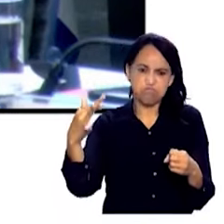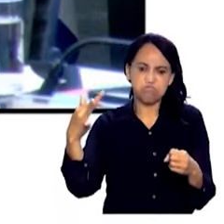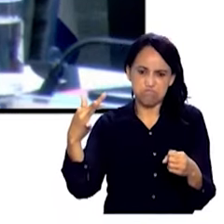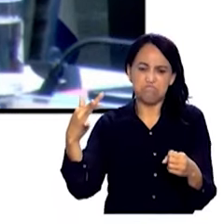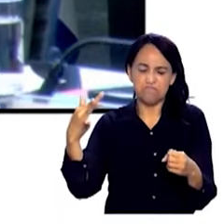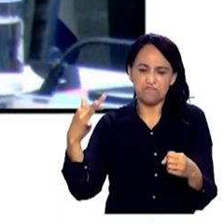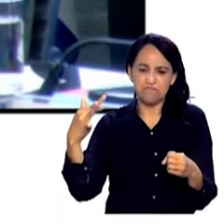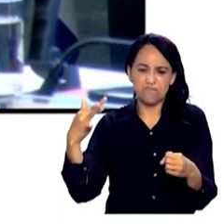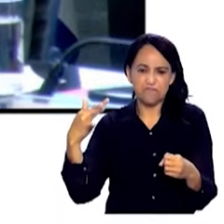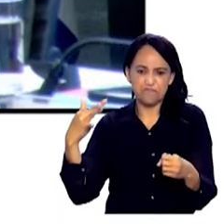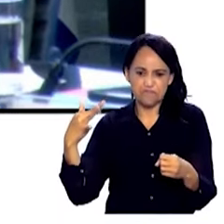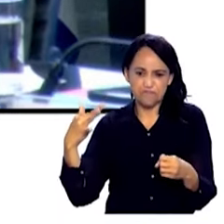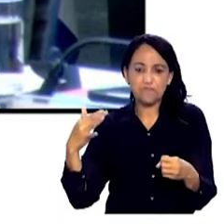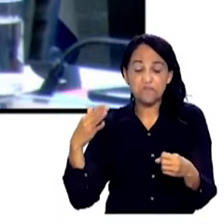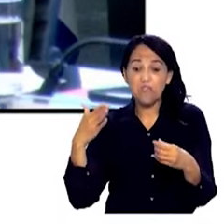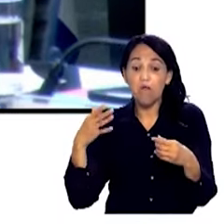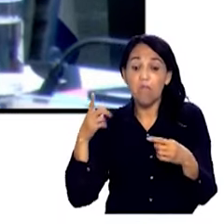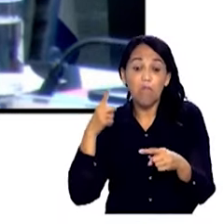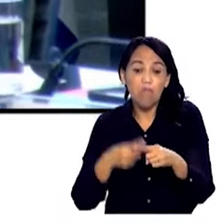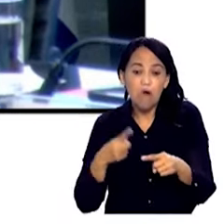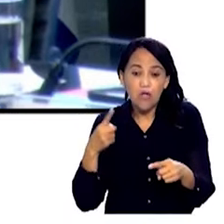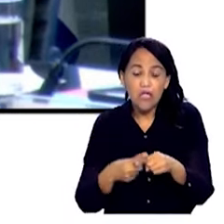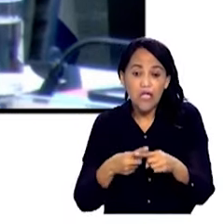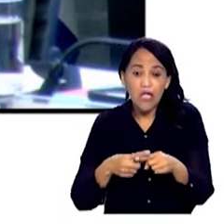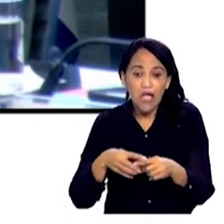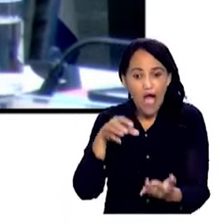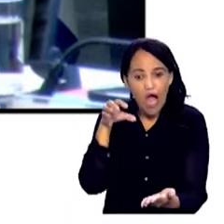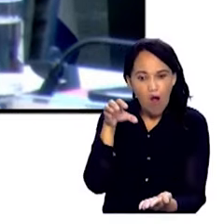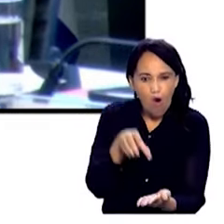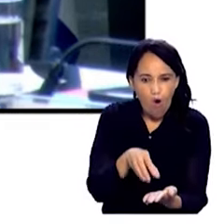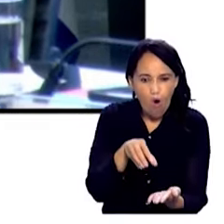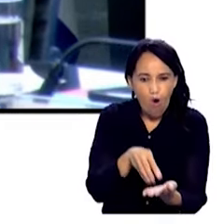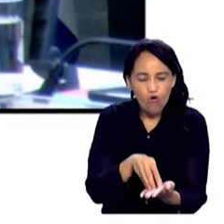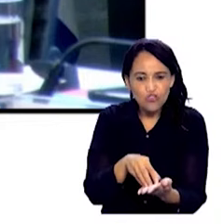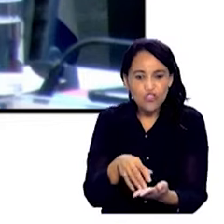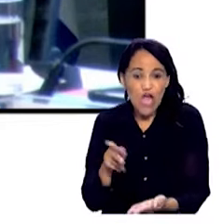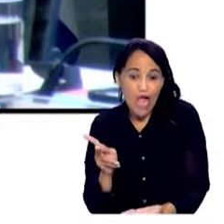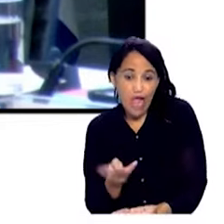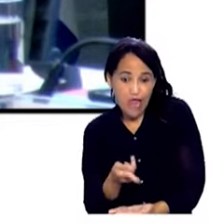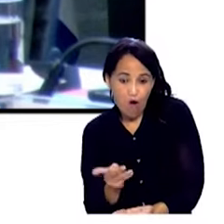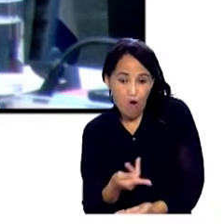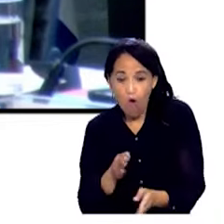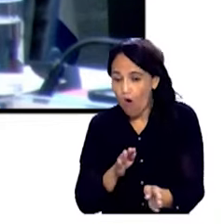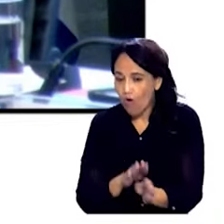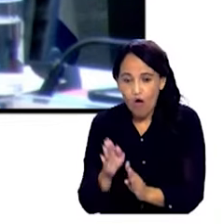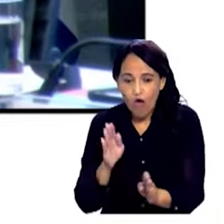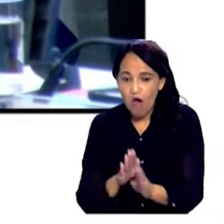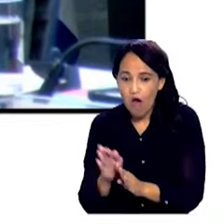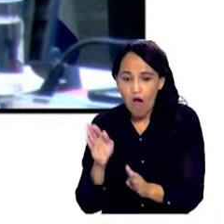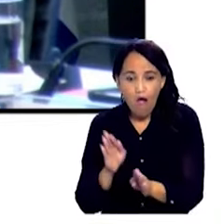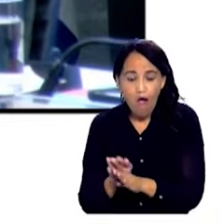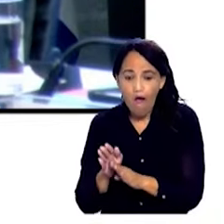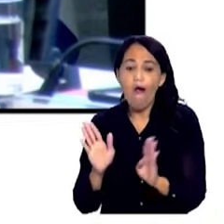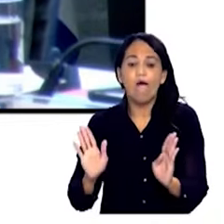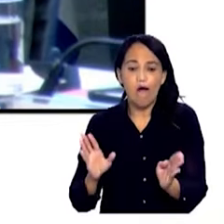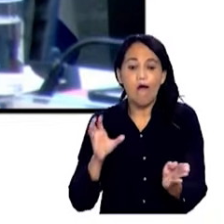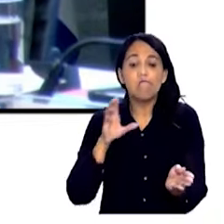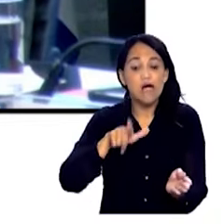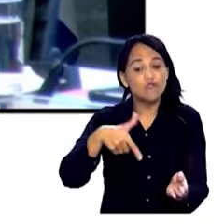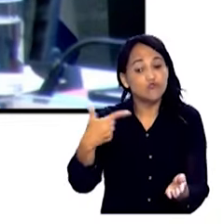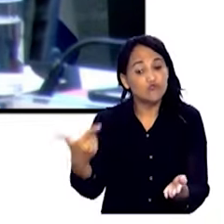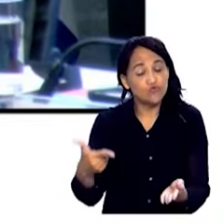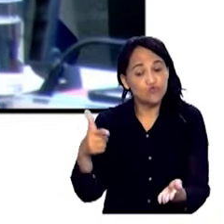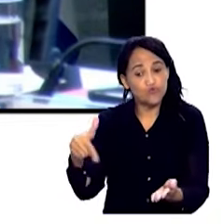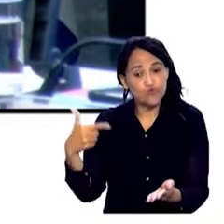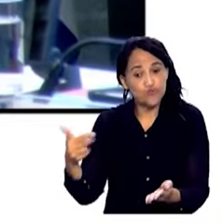corte também tem falado numa descrição orientação para para a corte mesma para os outros juízes de